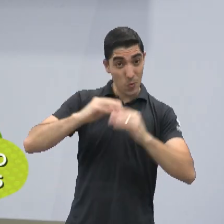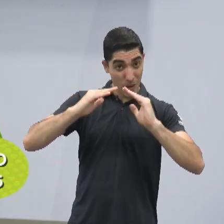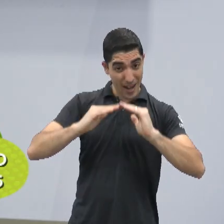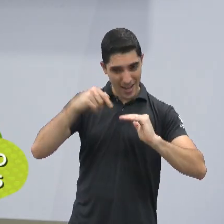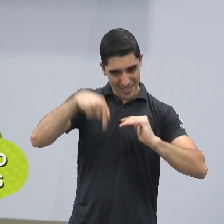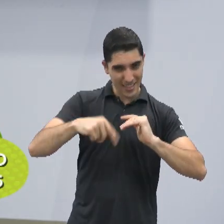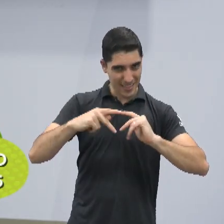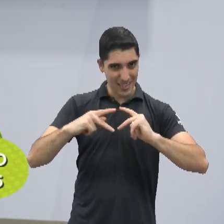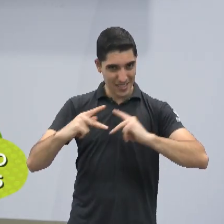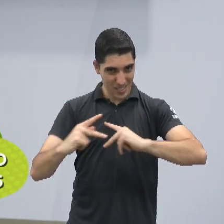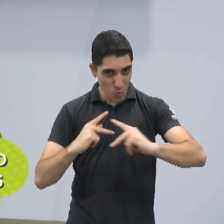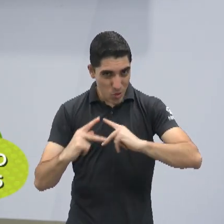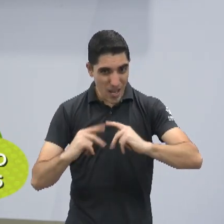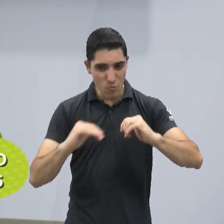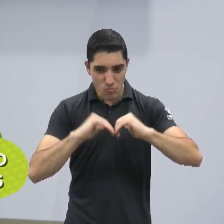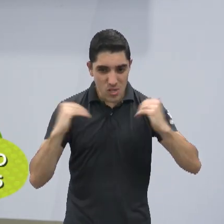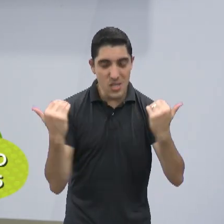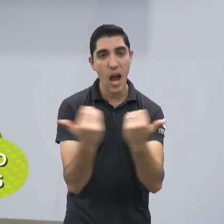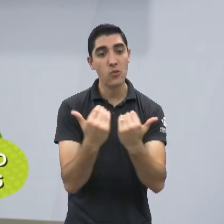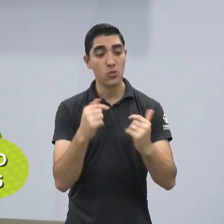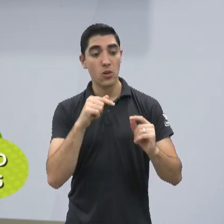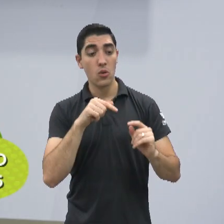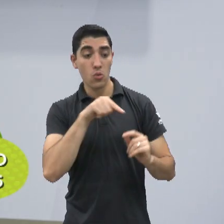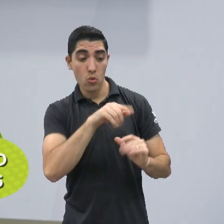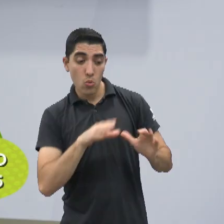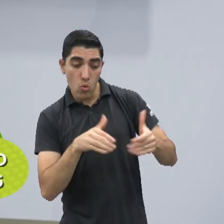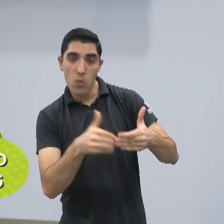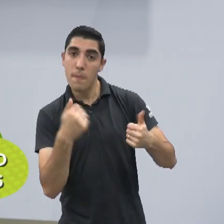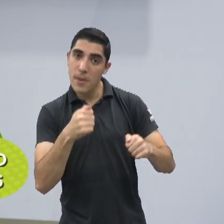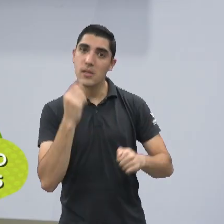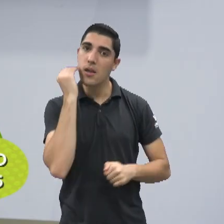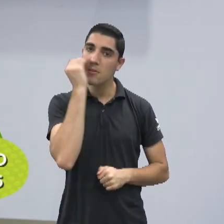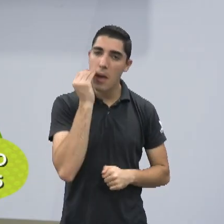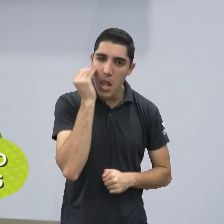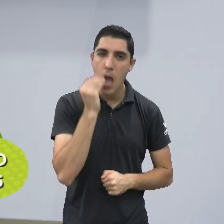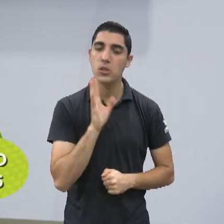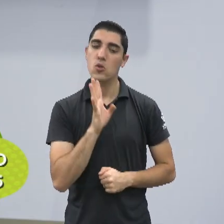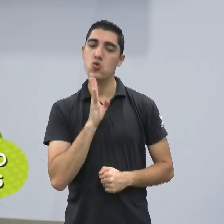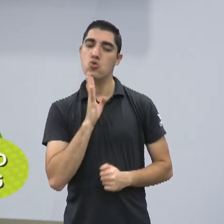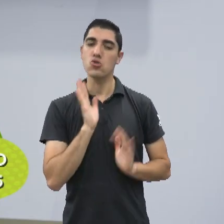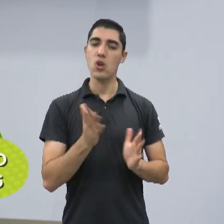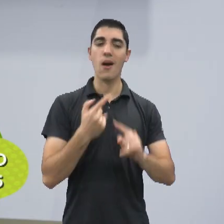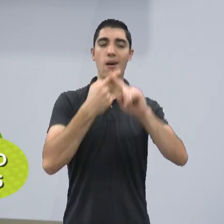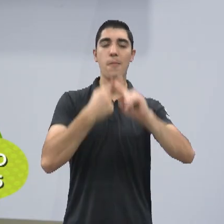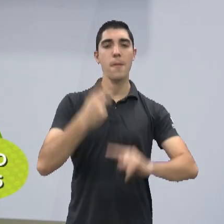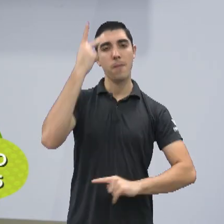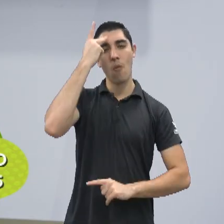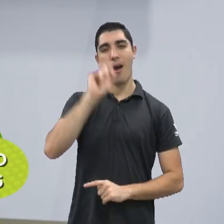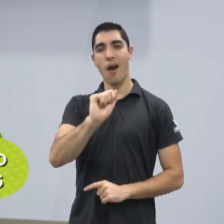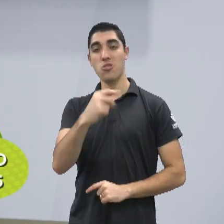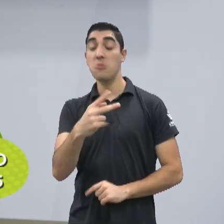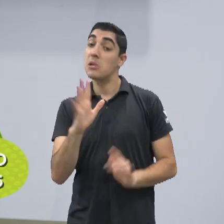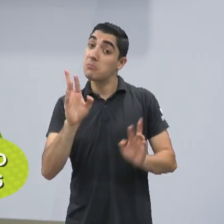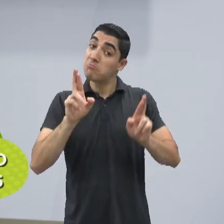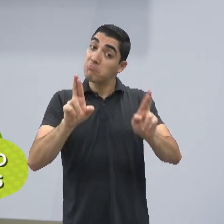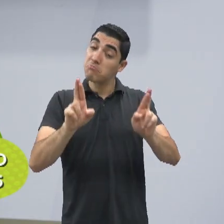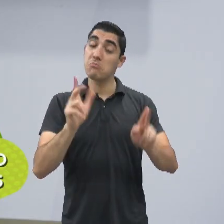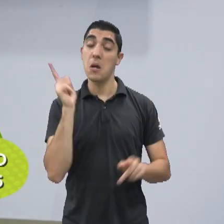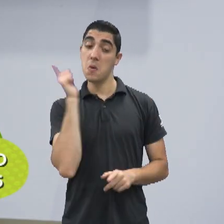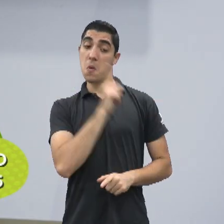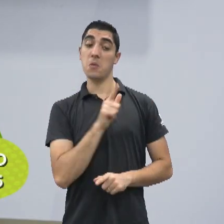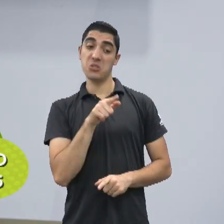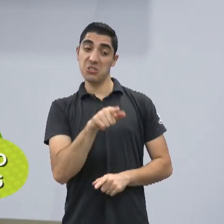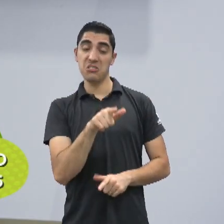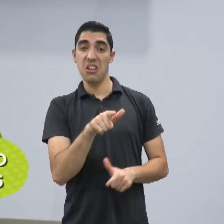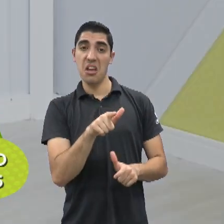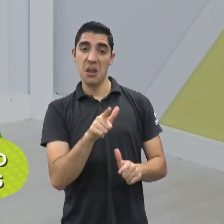essa experiência para poder saber jogar competição. Vamos ver se no papel vai consolidar o que a gente espera que foi prometido